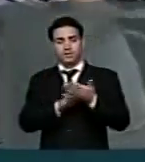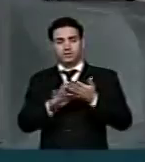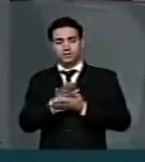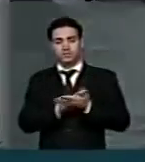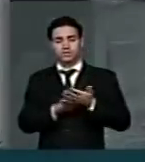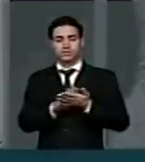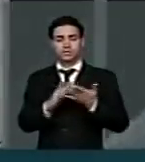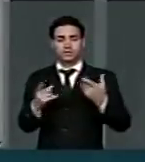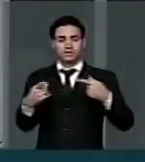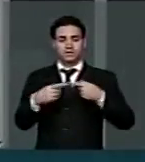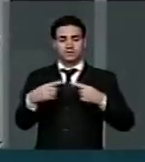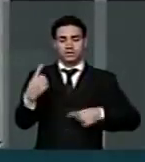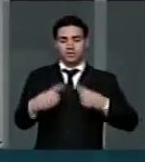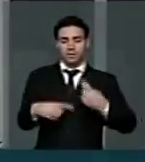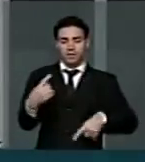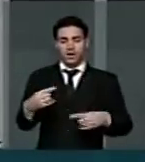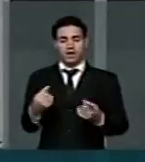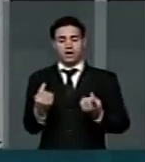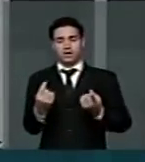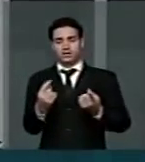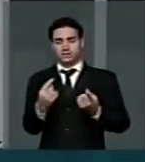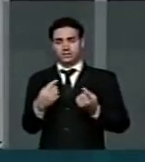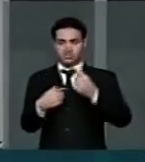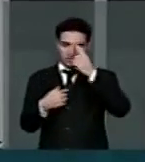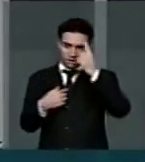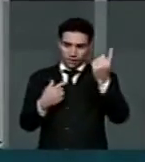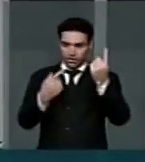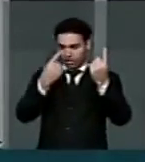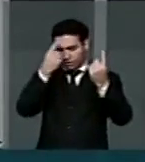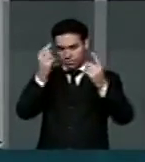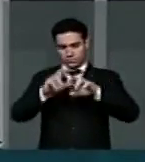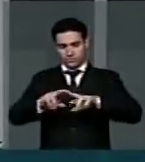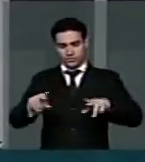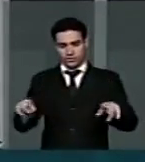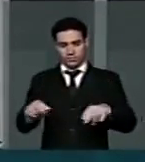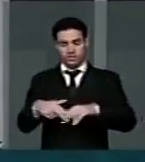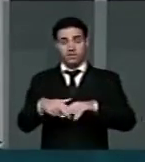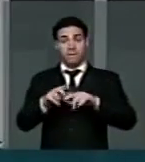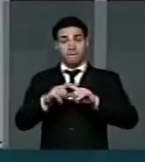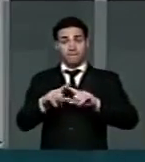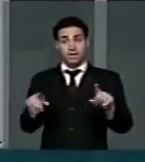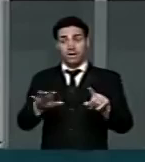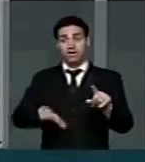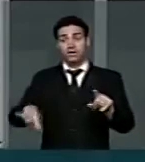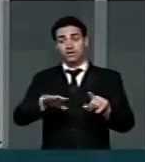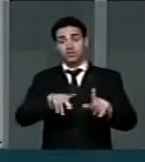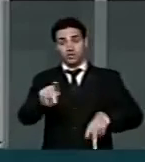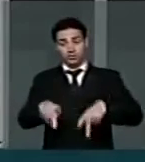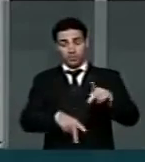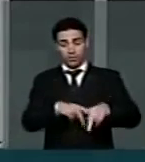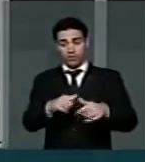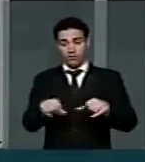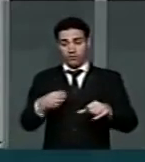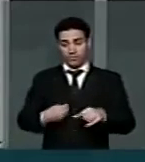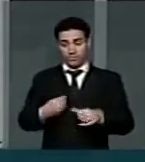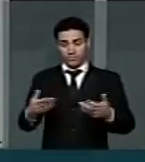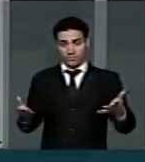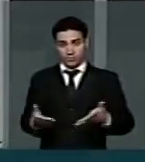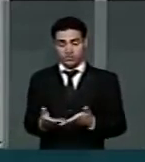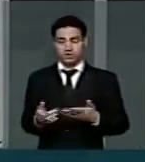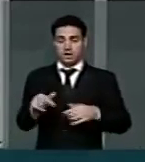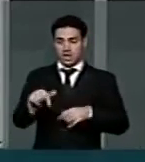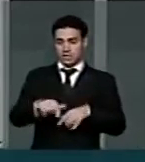para o debate, para o confronto de ideias. Mas os povos indígenas aqui reunidos esta